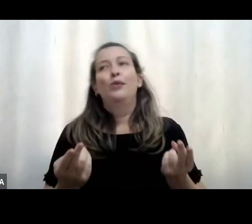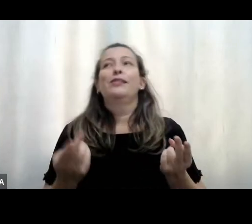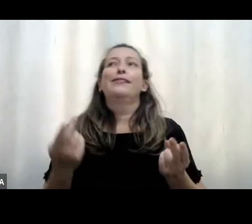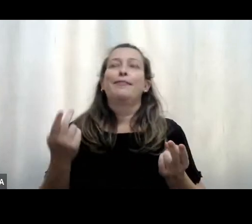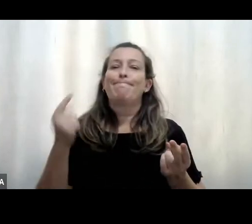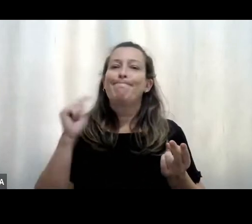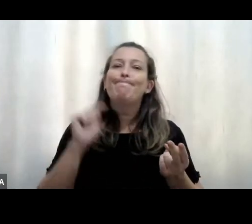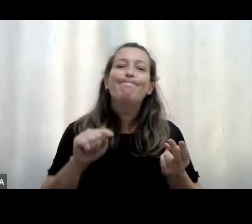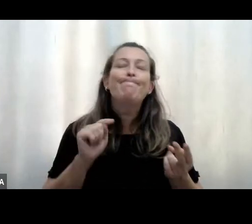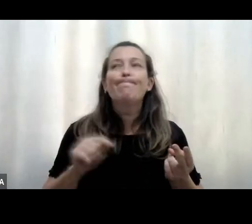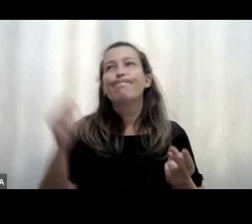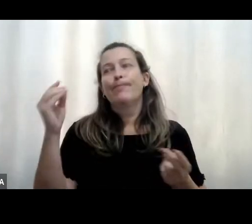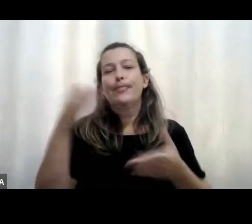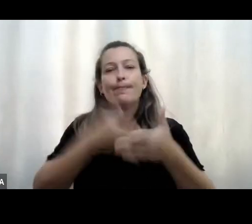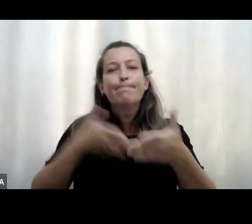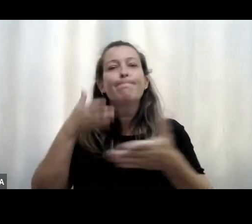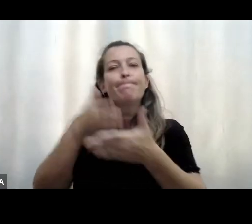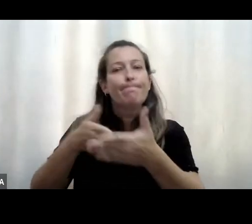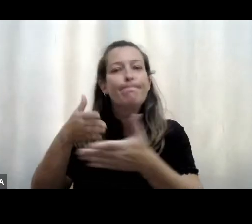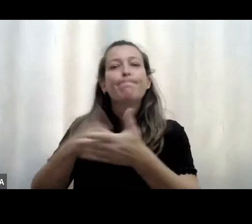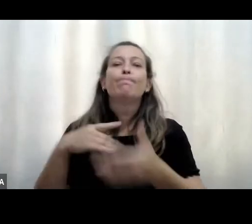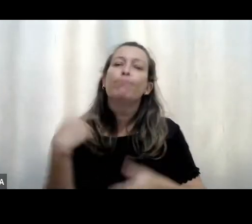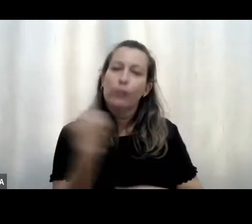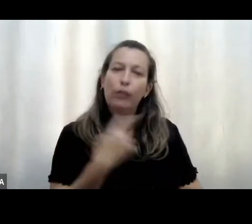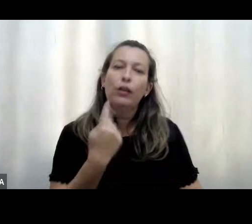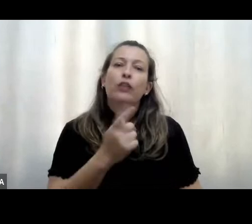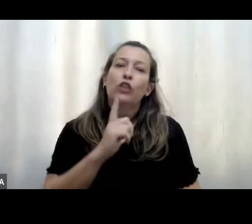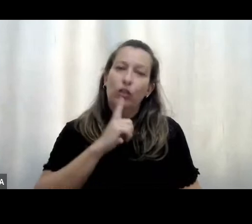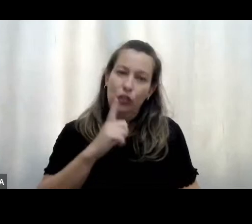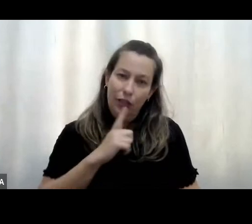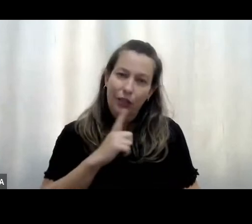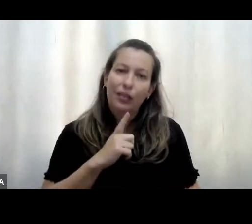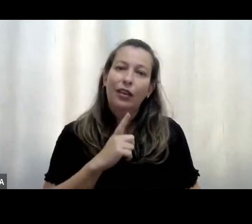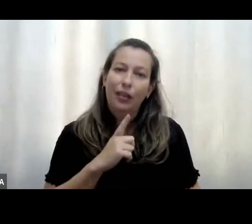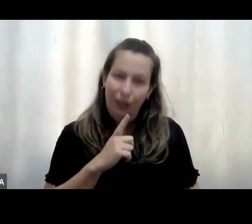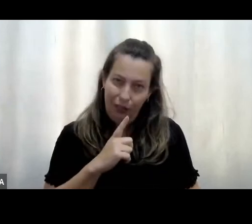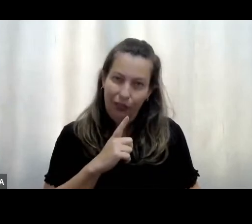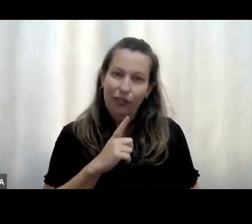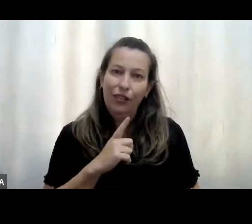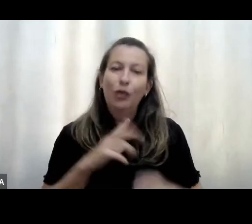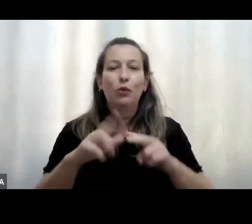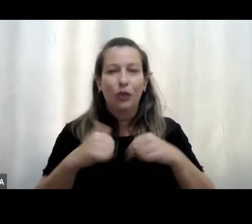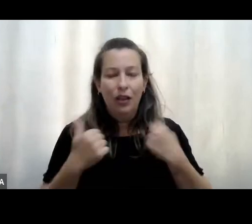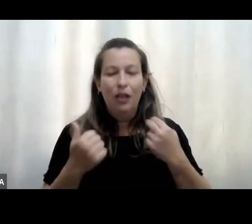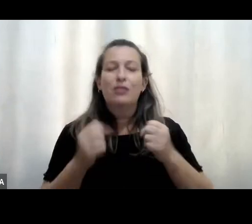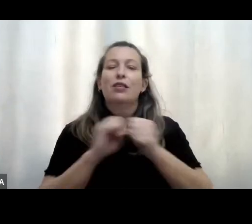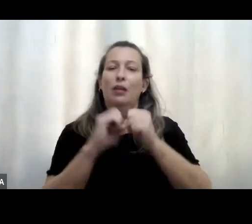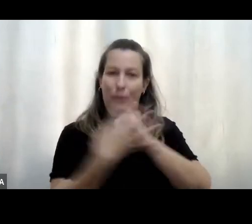desses tentáculos que a gente teve que criar, né, ao longo da pandemia,